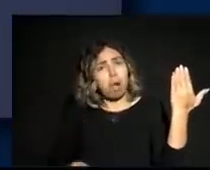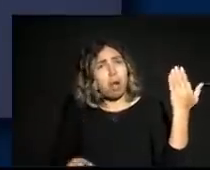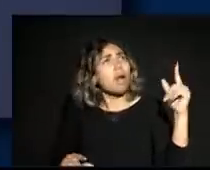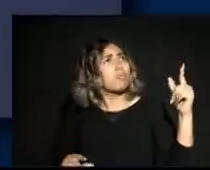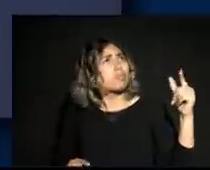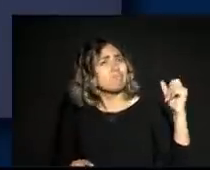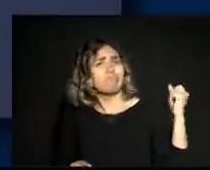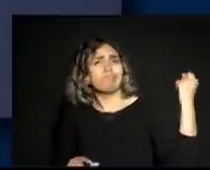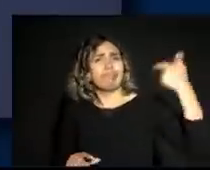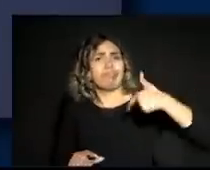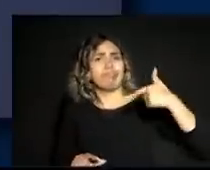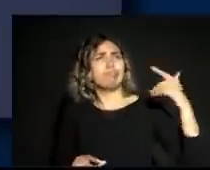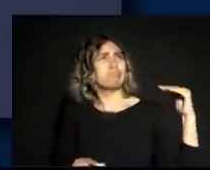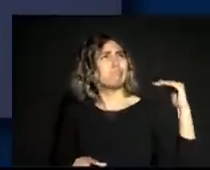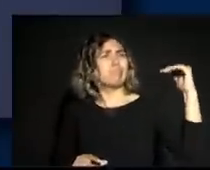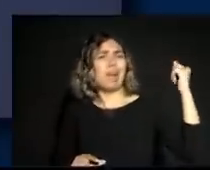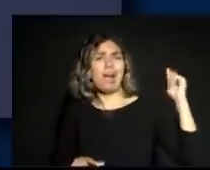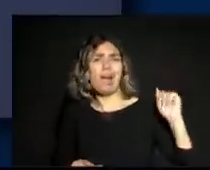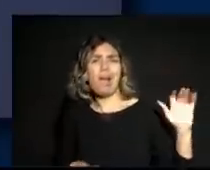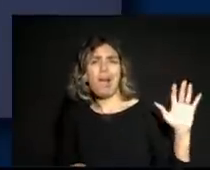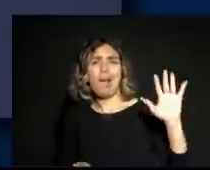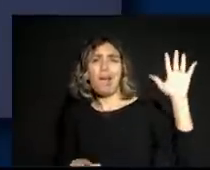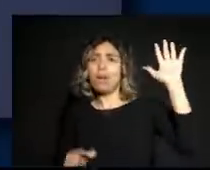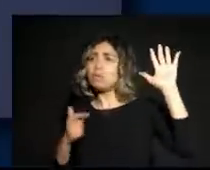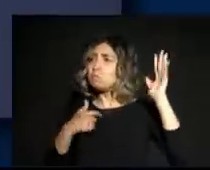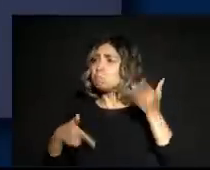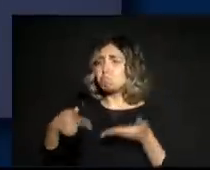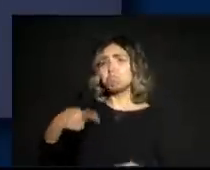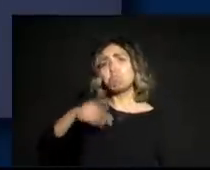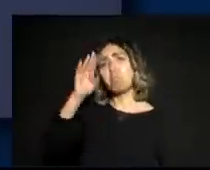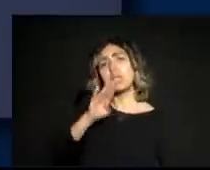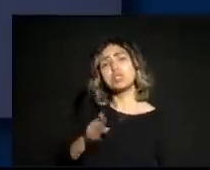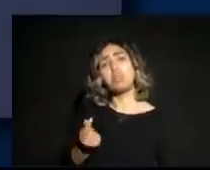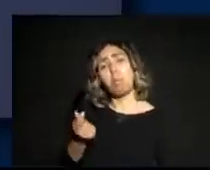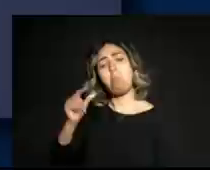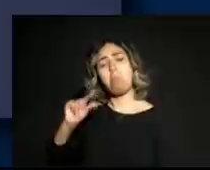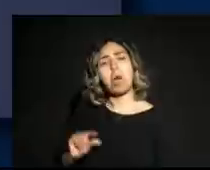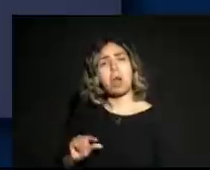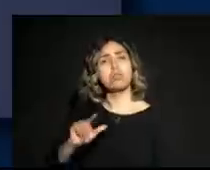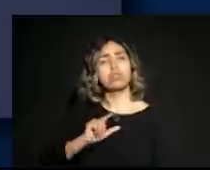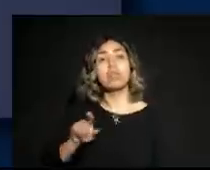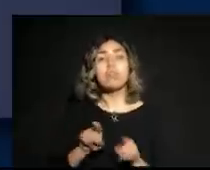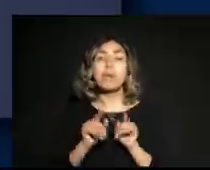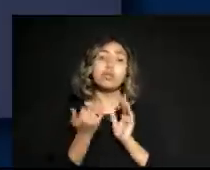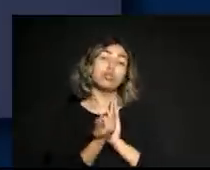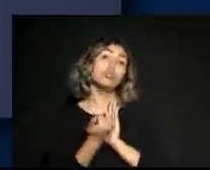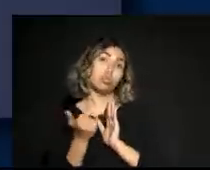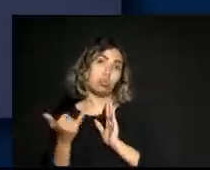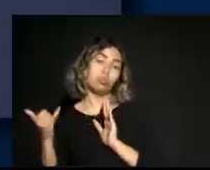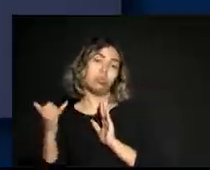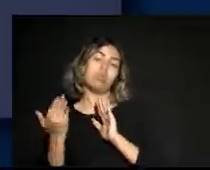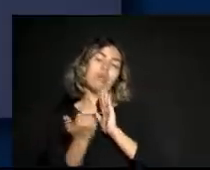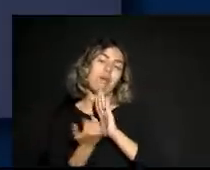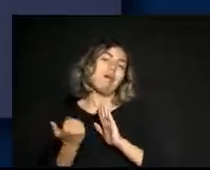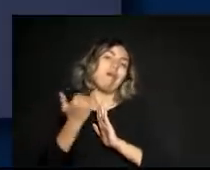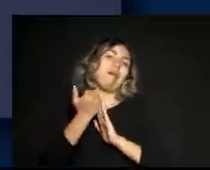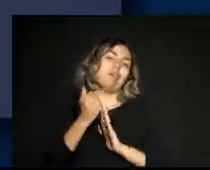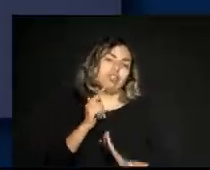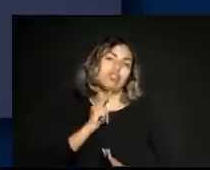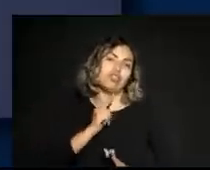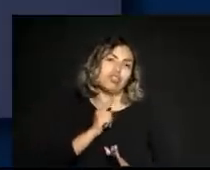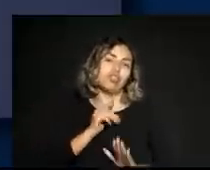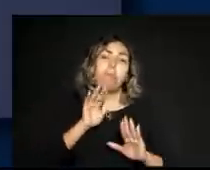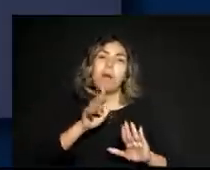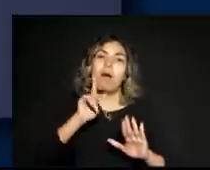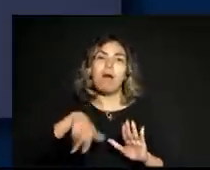empresariais você já as ações são muito baratas na a taxa de juro tá muito alto a gente fez um círculo que ao